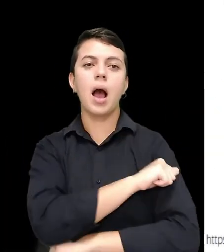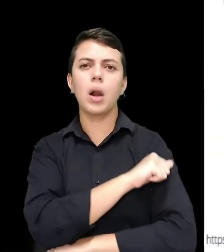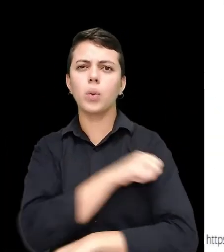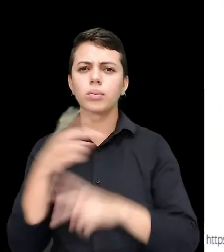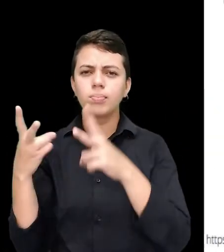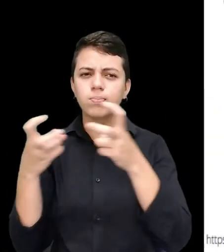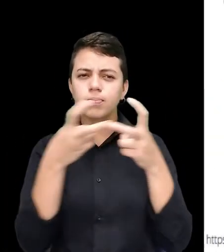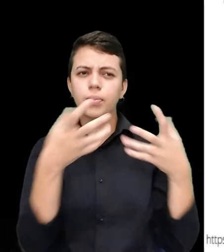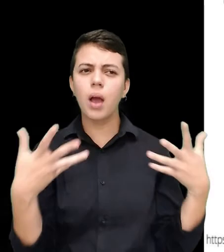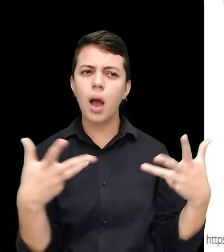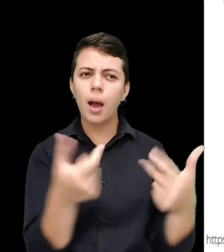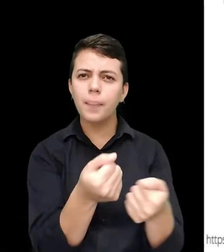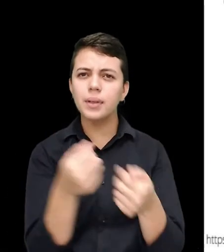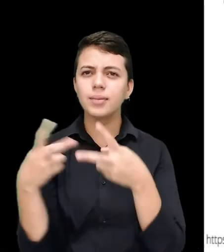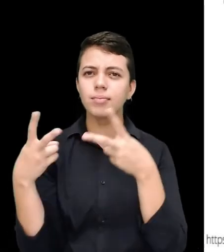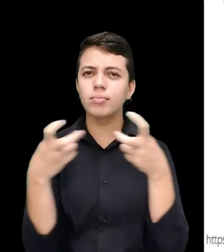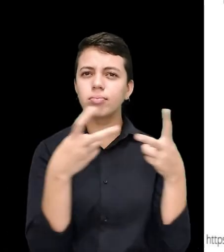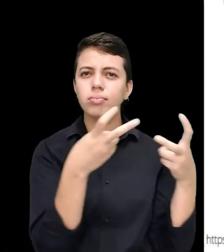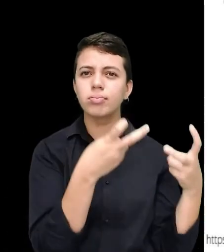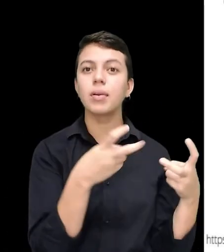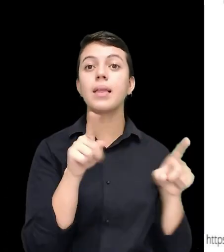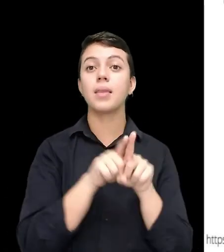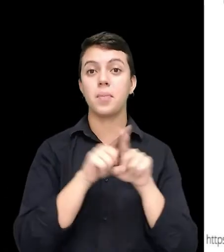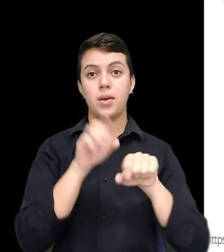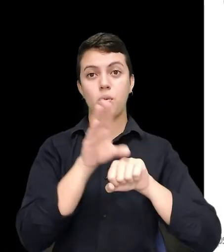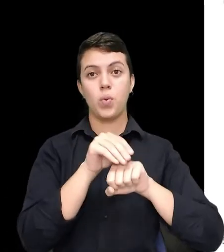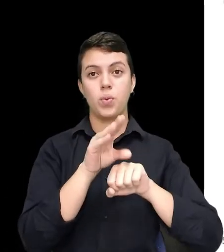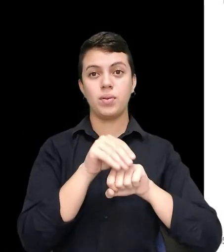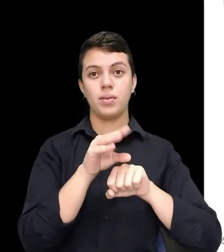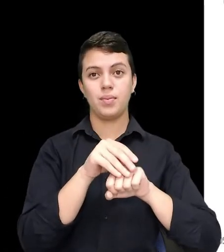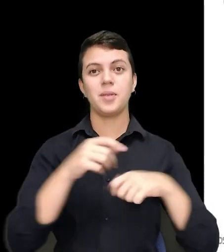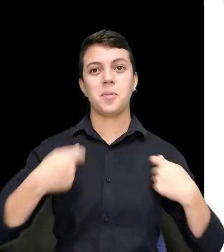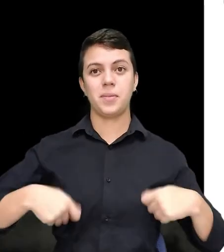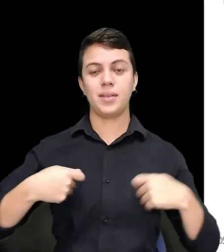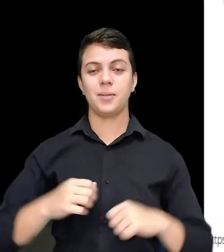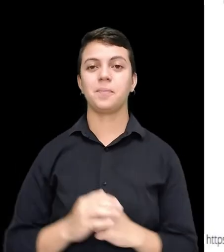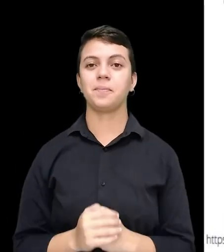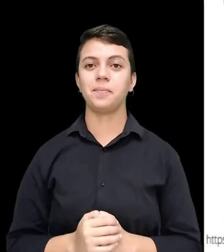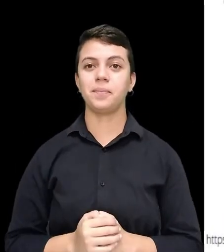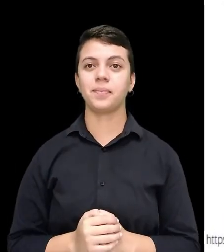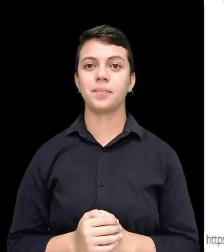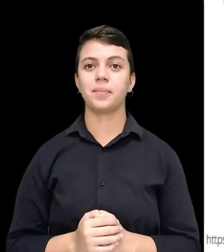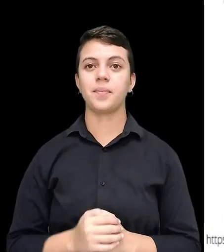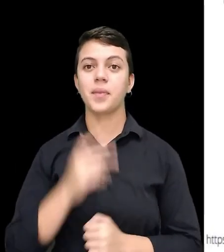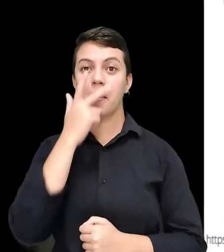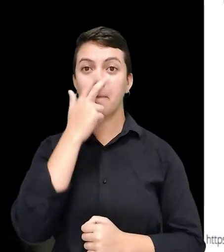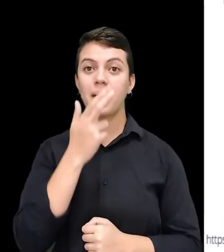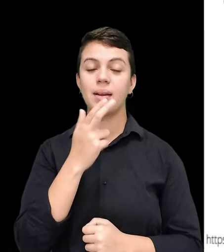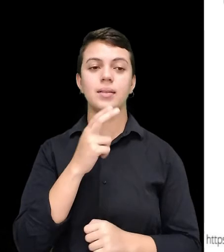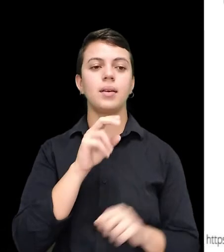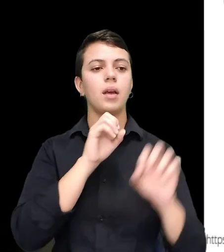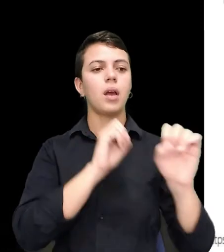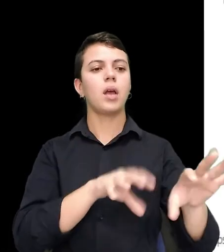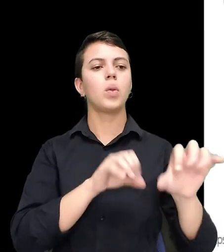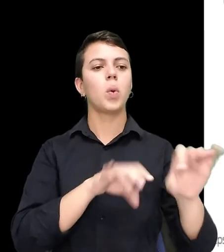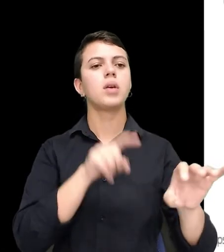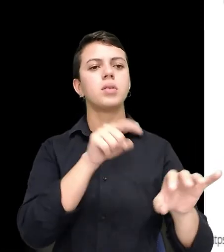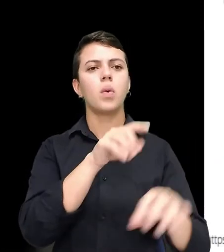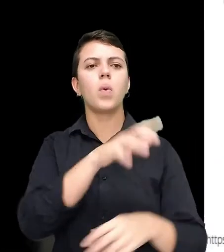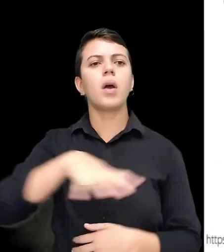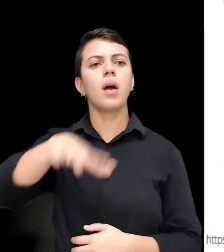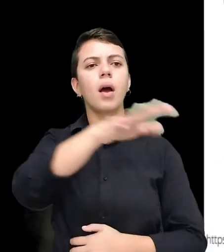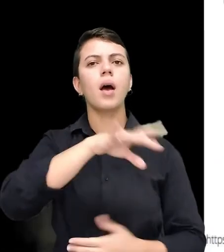habilidades, de atitudes e de conhecimentos, né? Entende-se, então, que a educação, ela é produto do